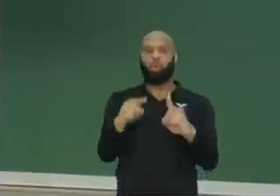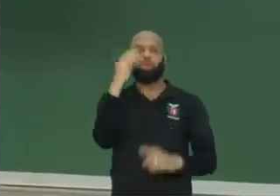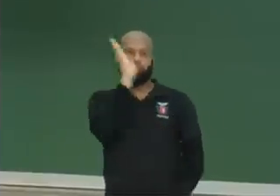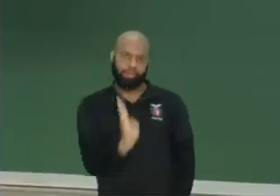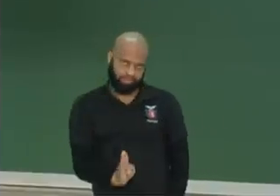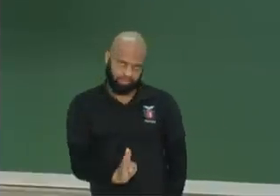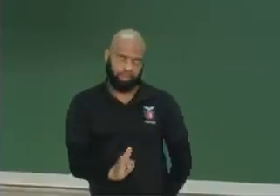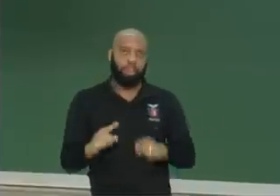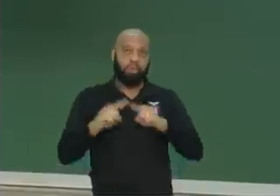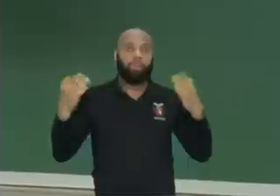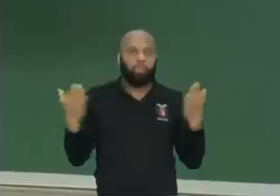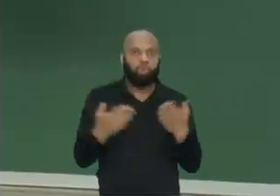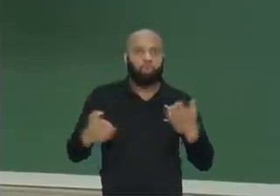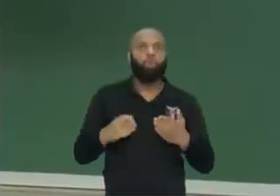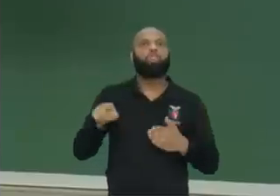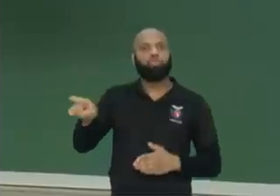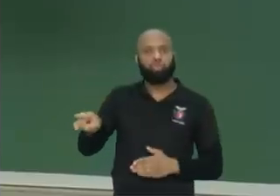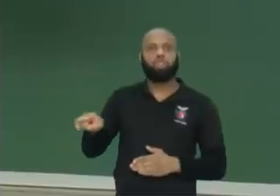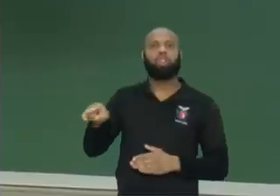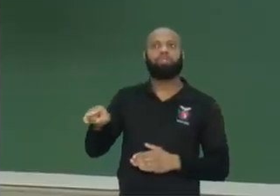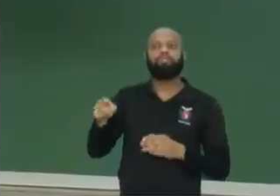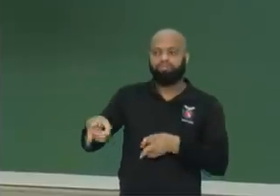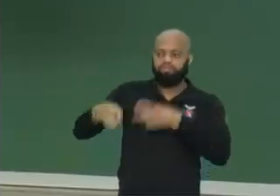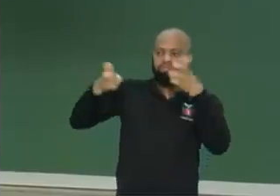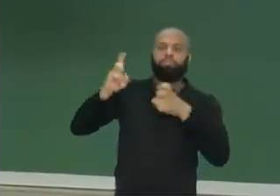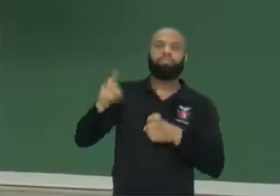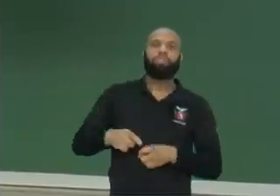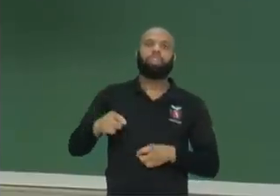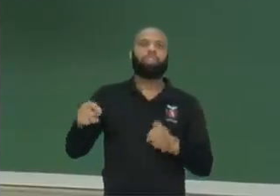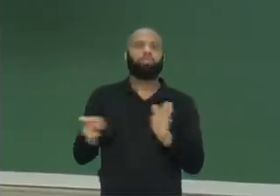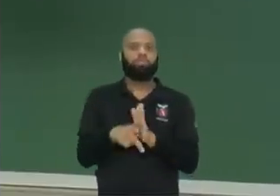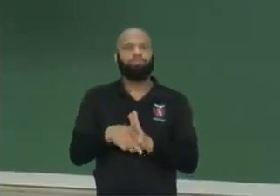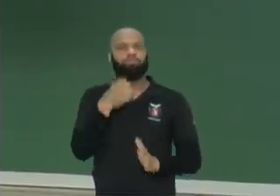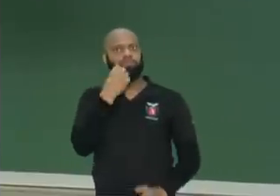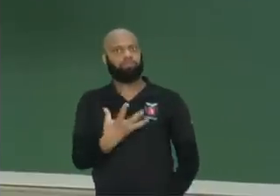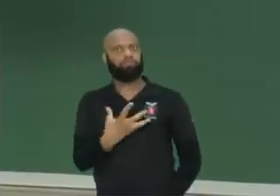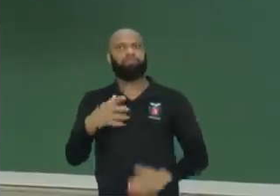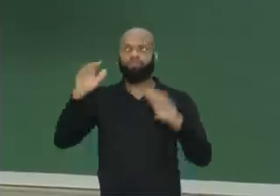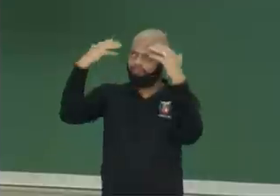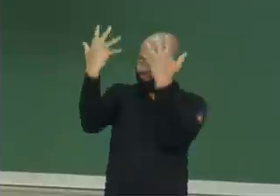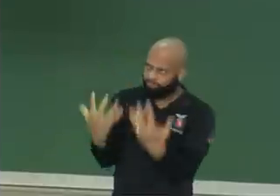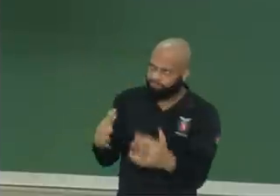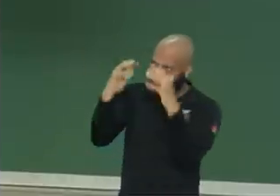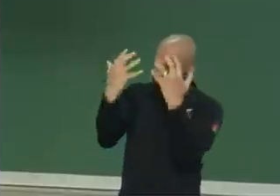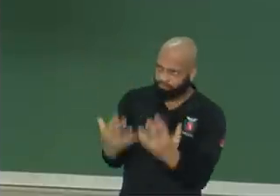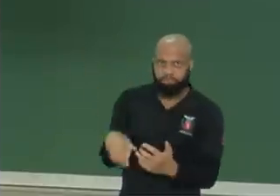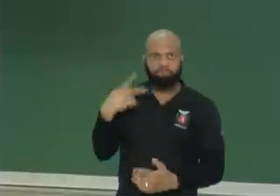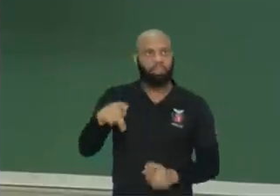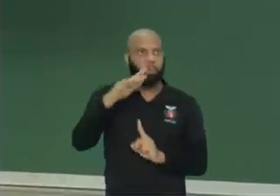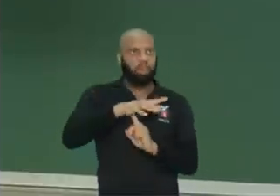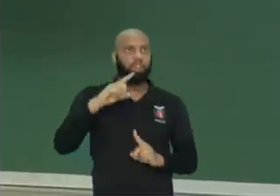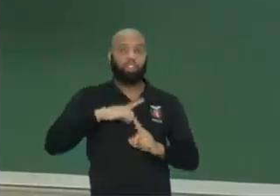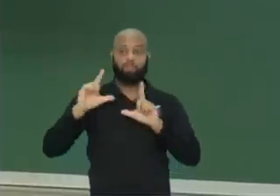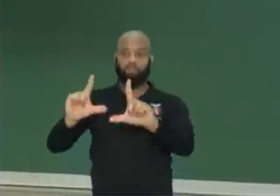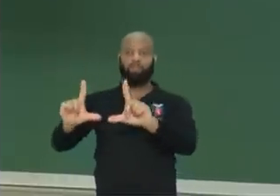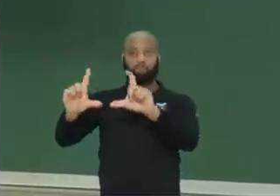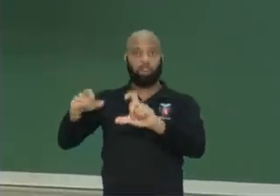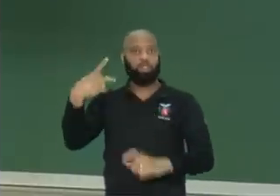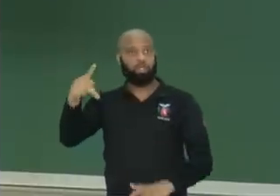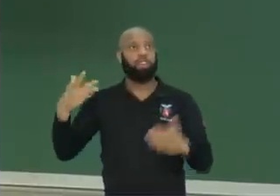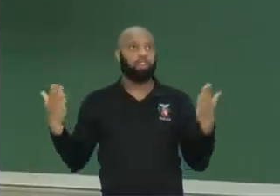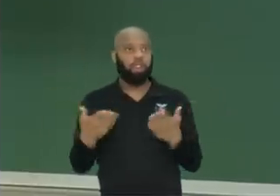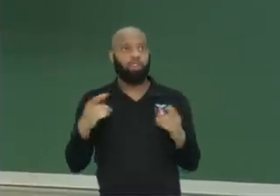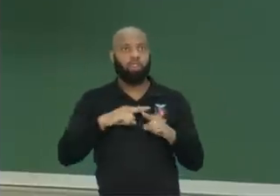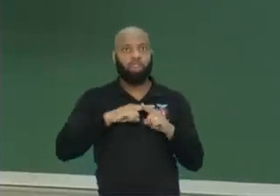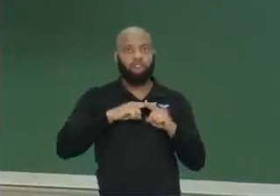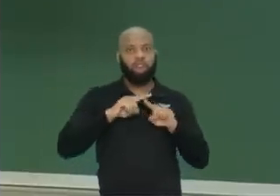Brasil. Hoje o Barão ele é reconhecido como um dos heróis aqui do Paraná, um herói nacional. Foi colocado uma foto então no seu túmulo,